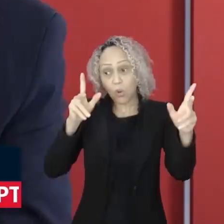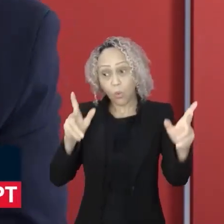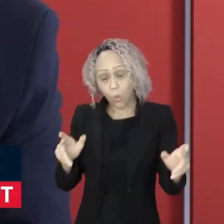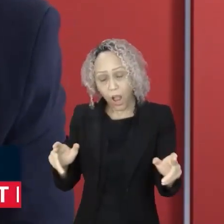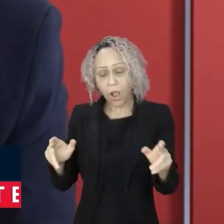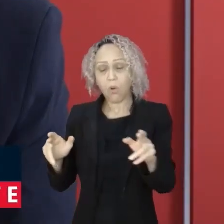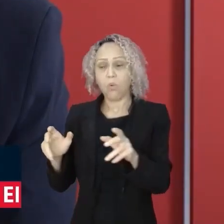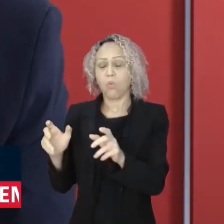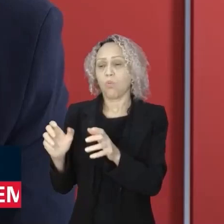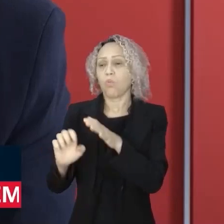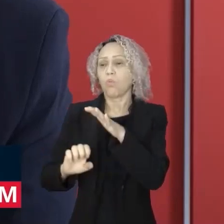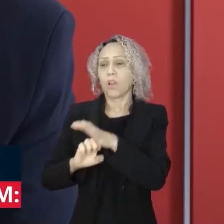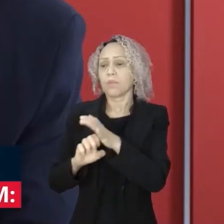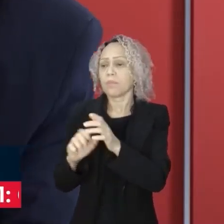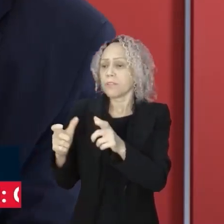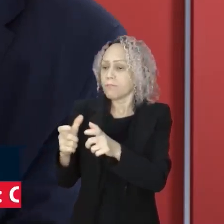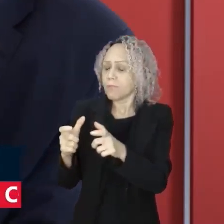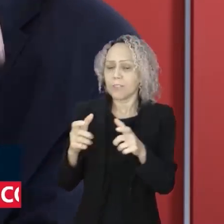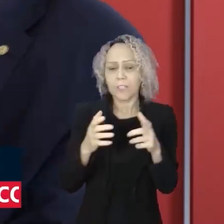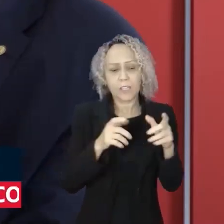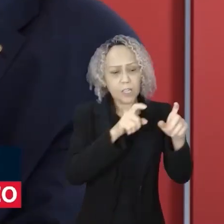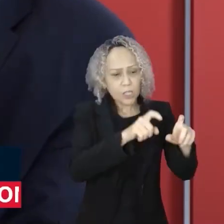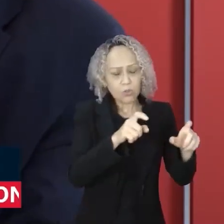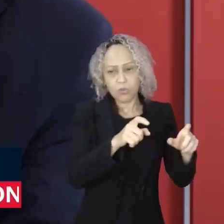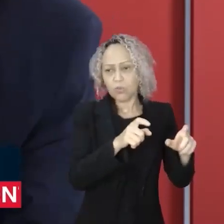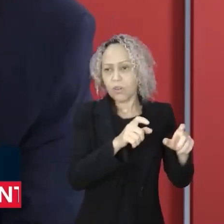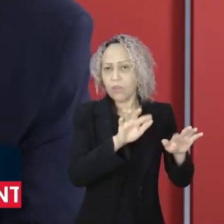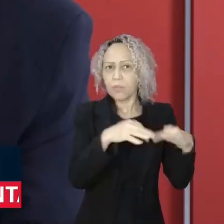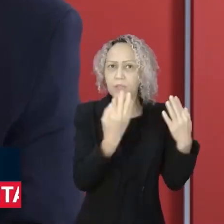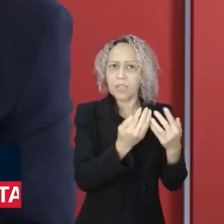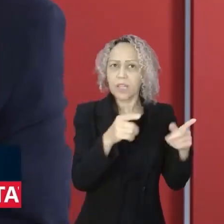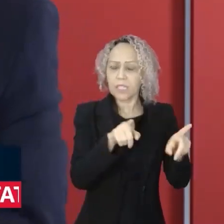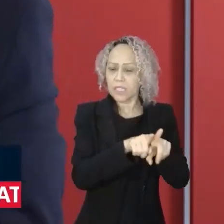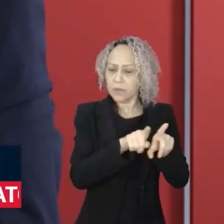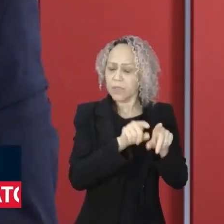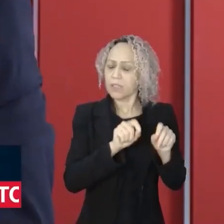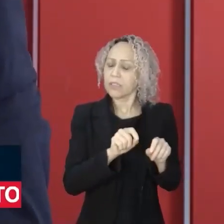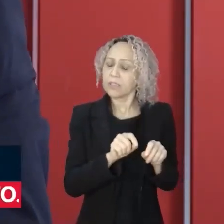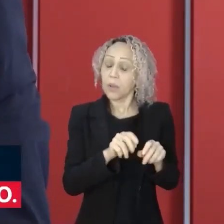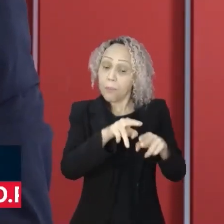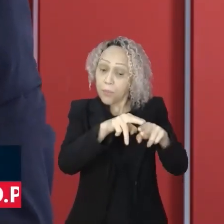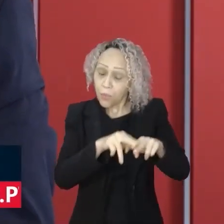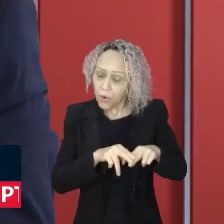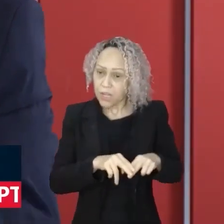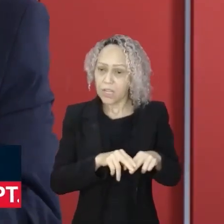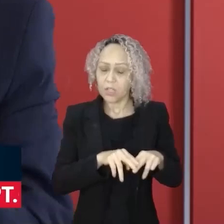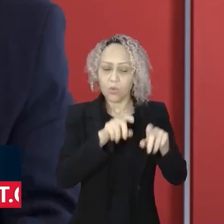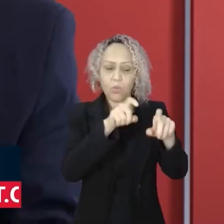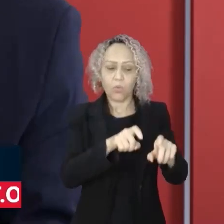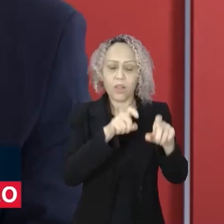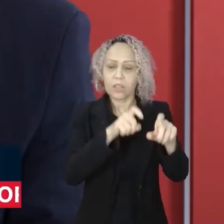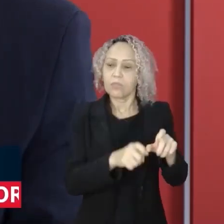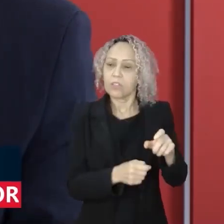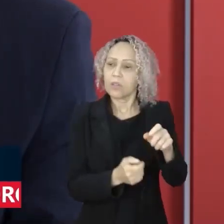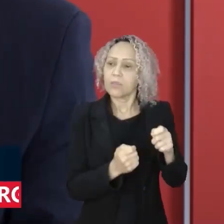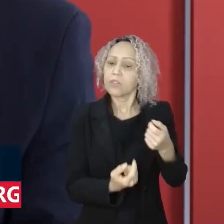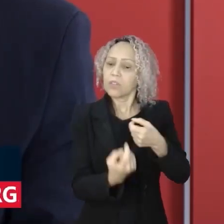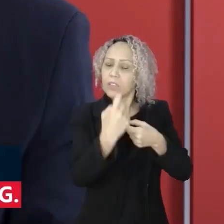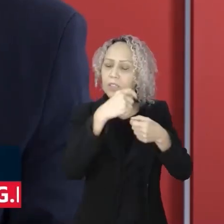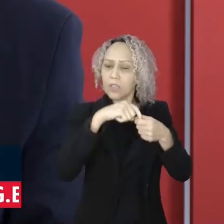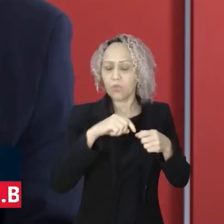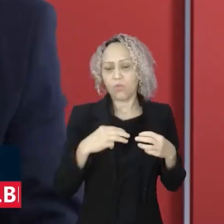Por isso que a agricultura familiar precisou ter de volta o MDA, que foi, com o golpe, tirado do povo